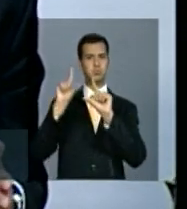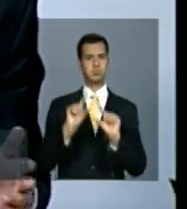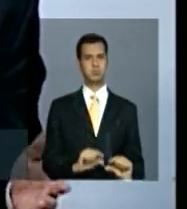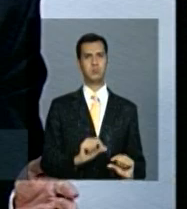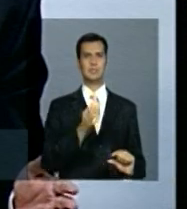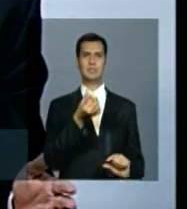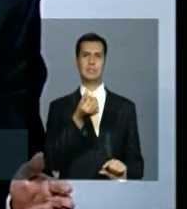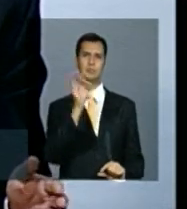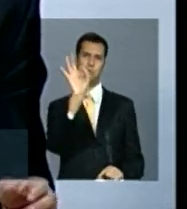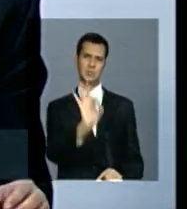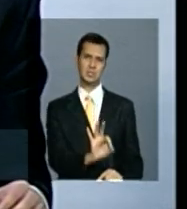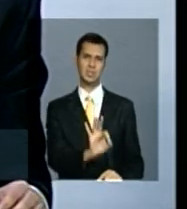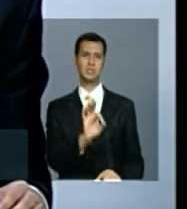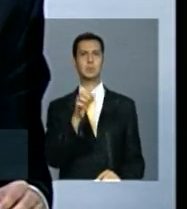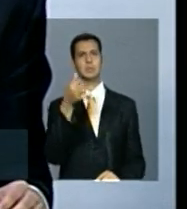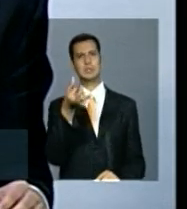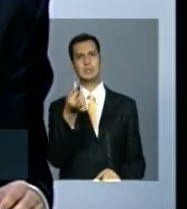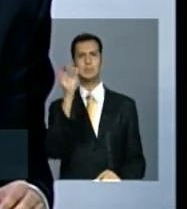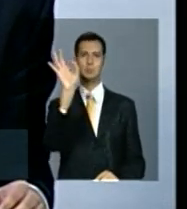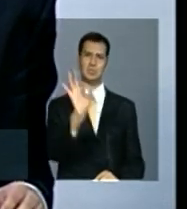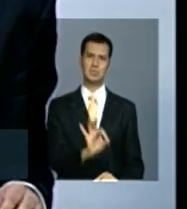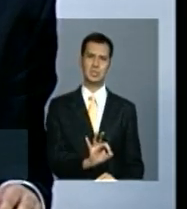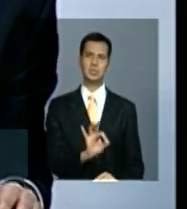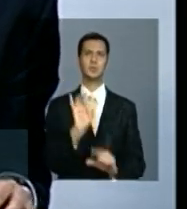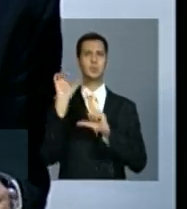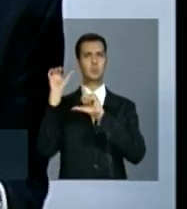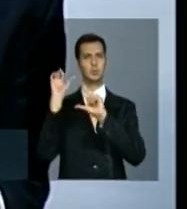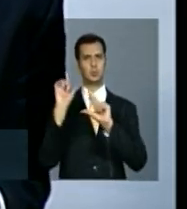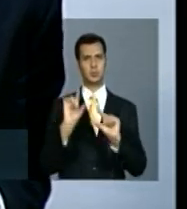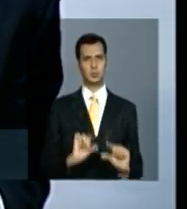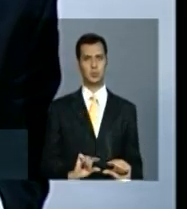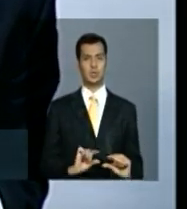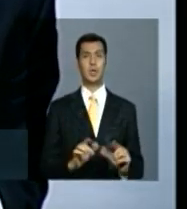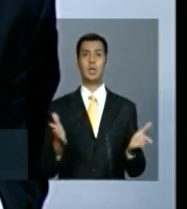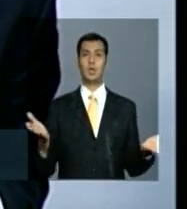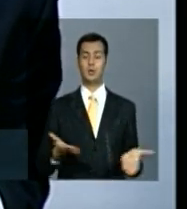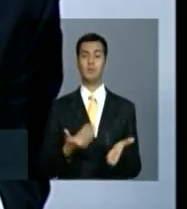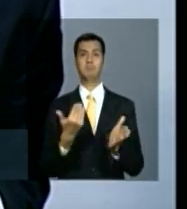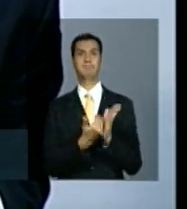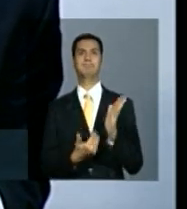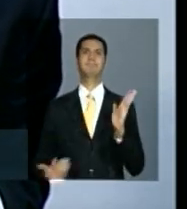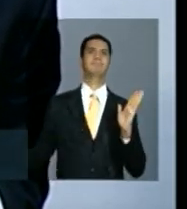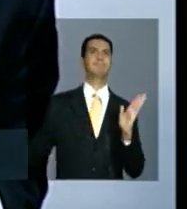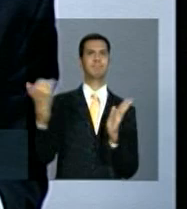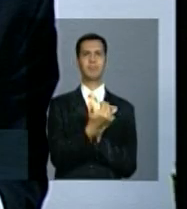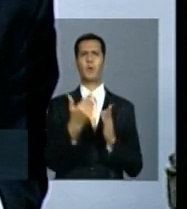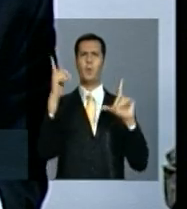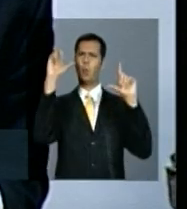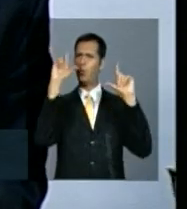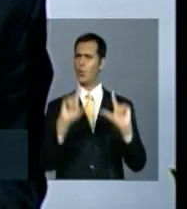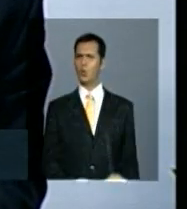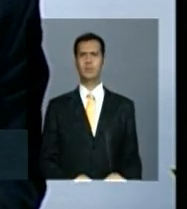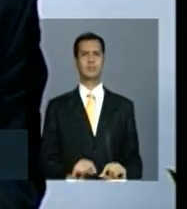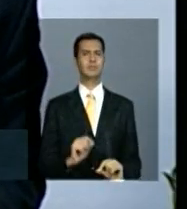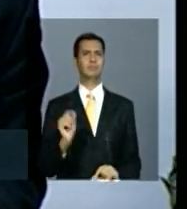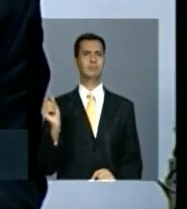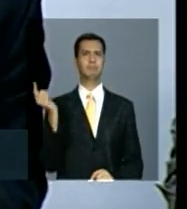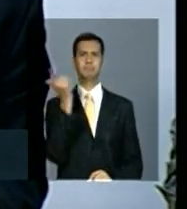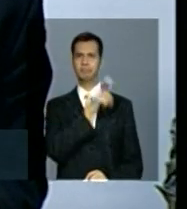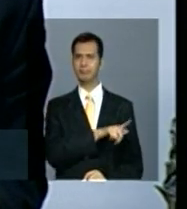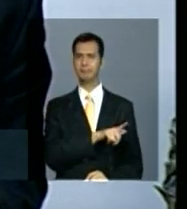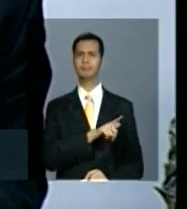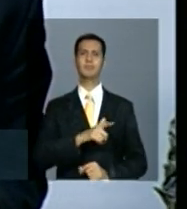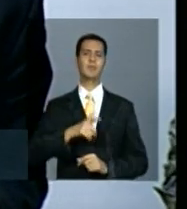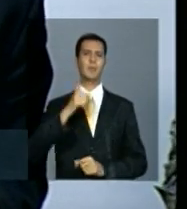6 a 7% nos óbitos maternos Ou seja é mais quase quatro vezes mais o que tinha de redução